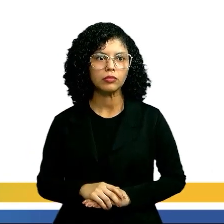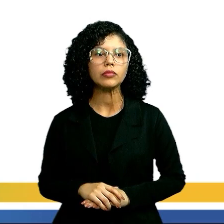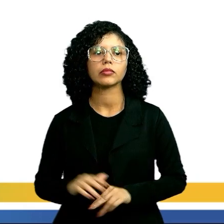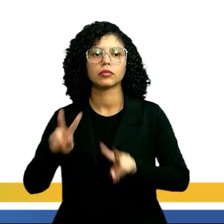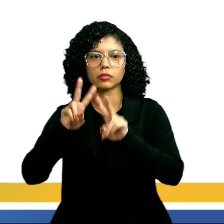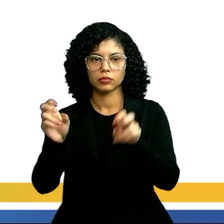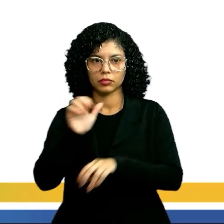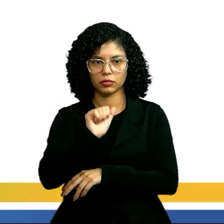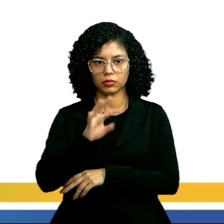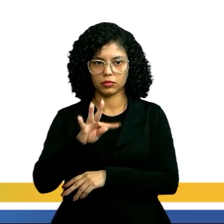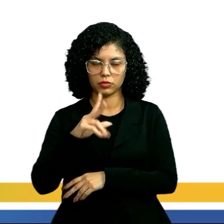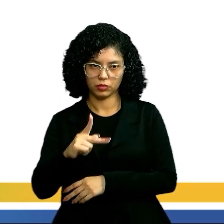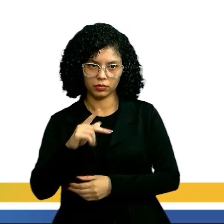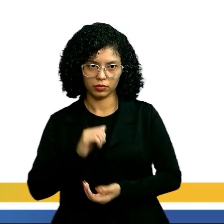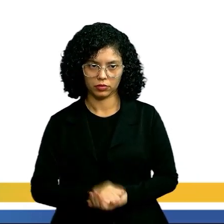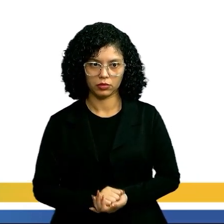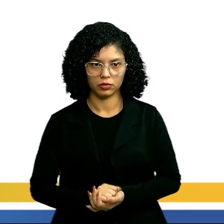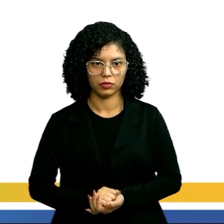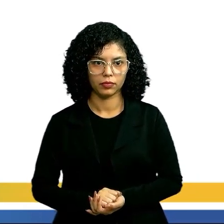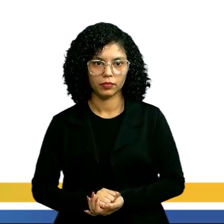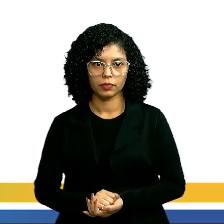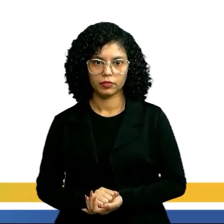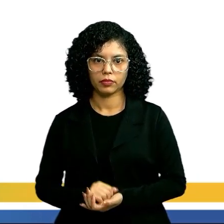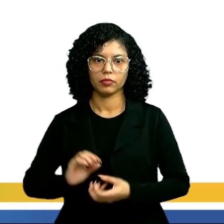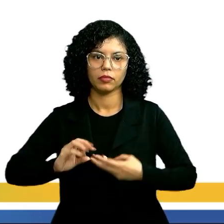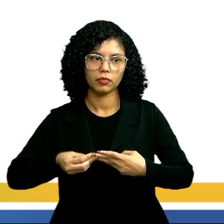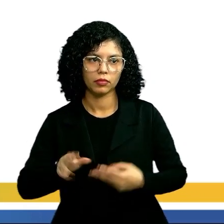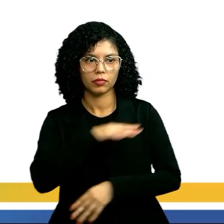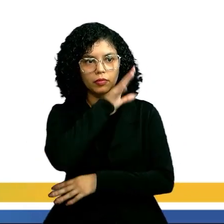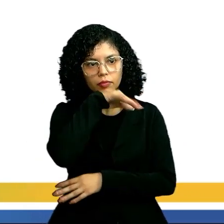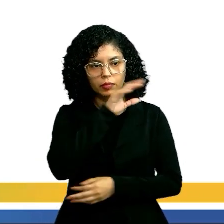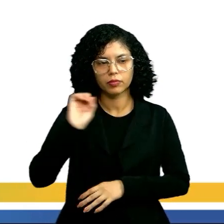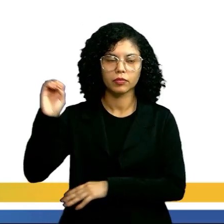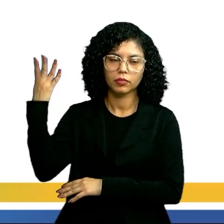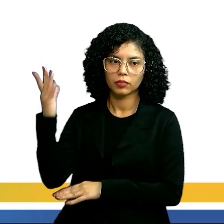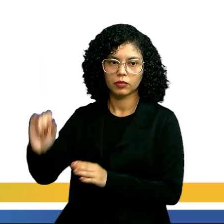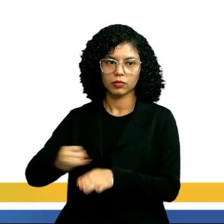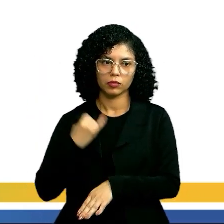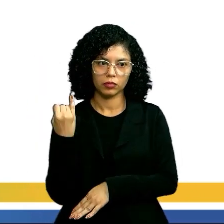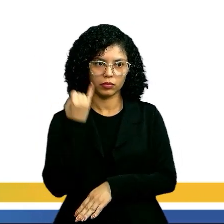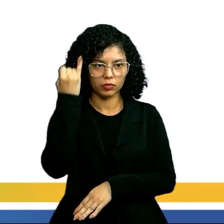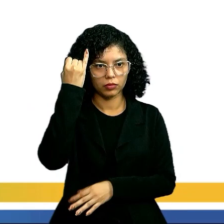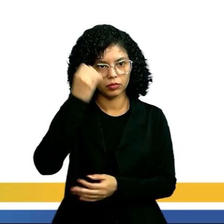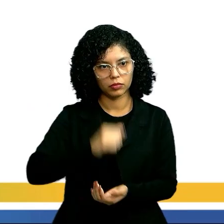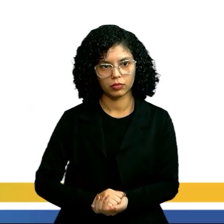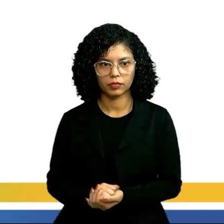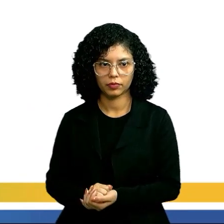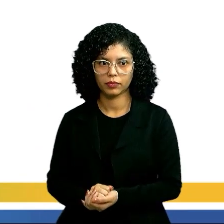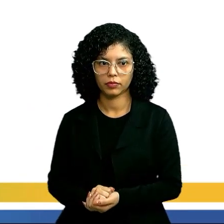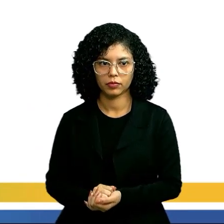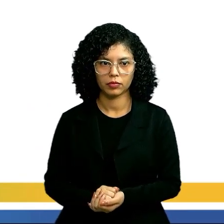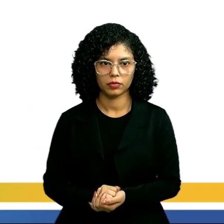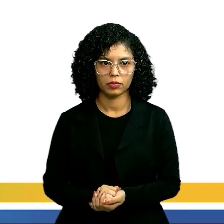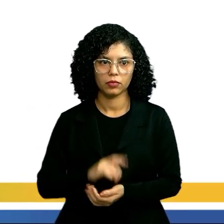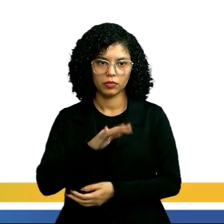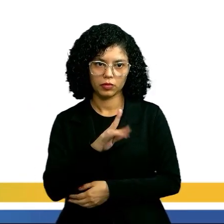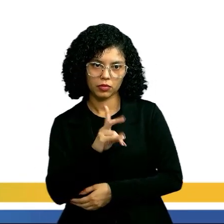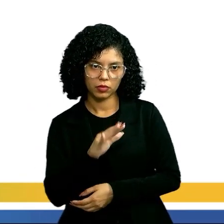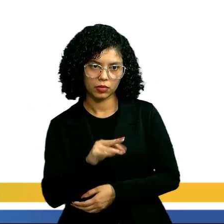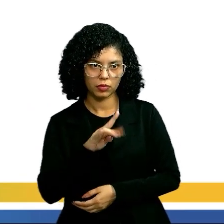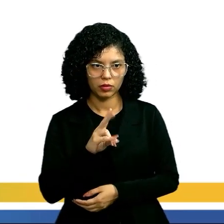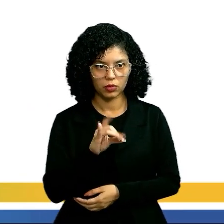trifosfato de adenosina ou adenosina trifosfato, nas células animais acontece principalmente nas